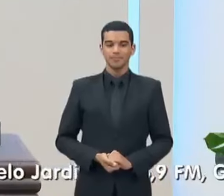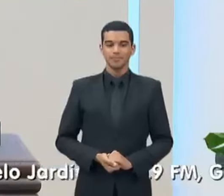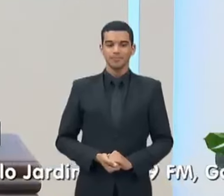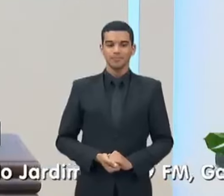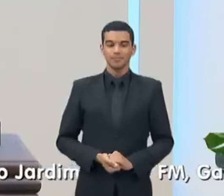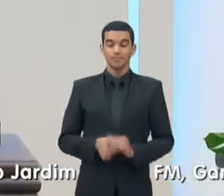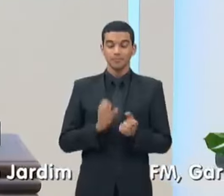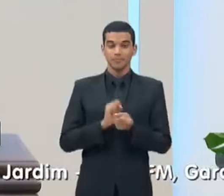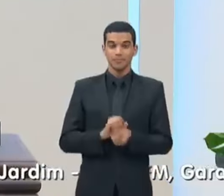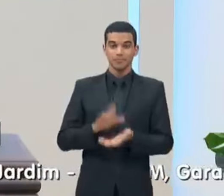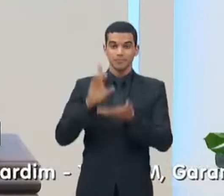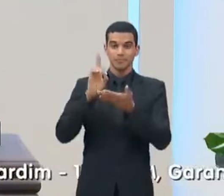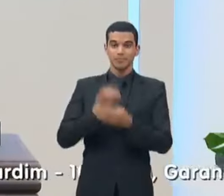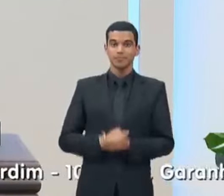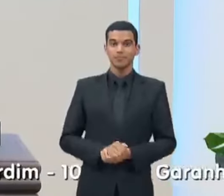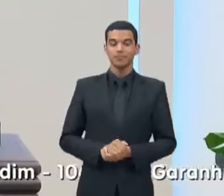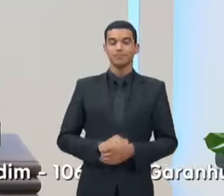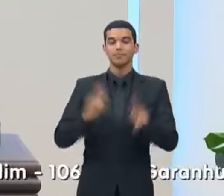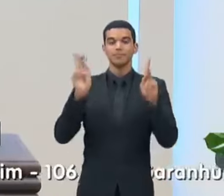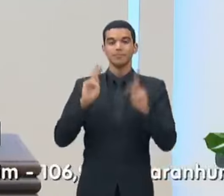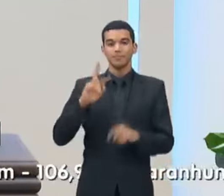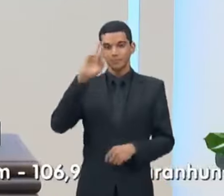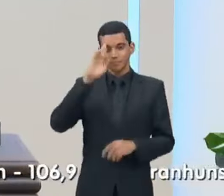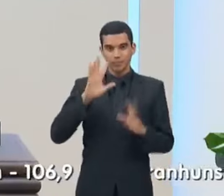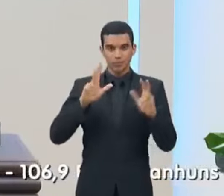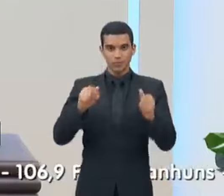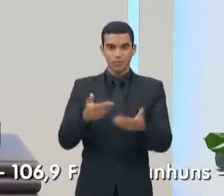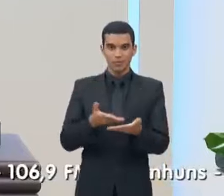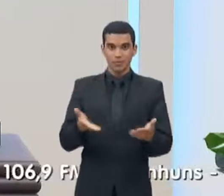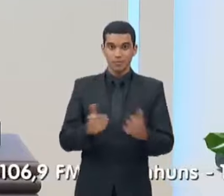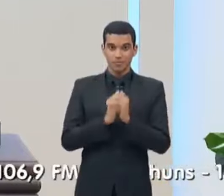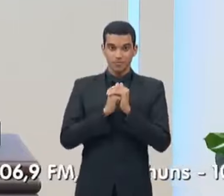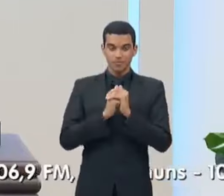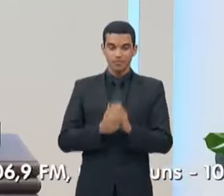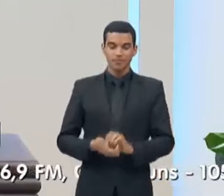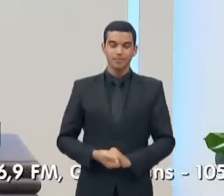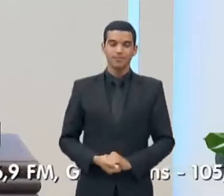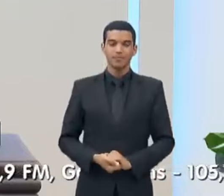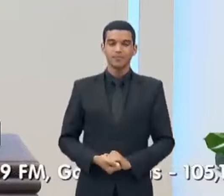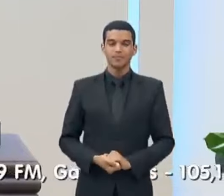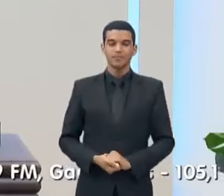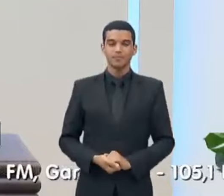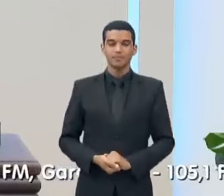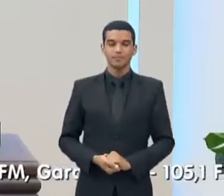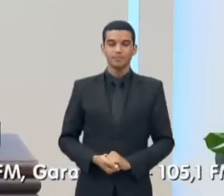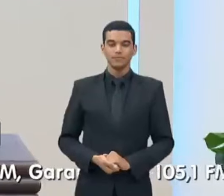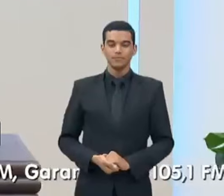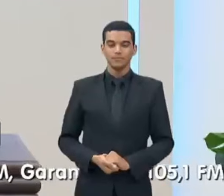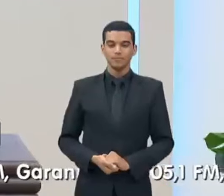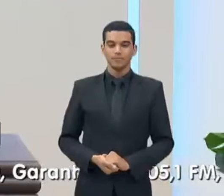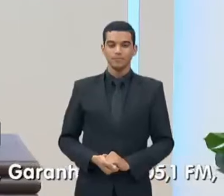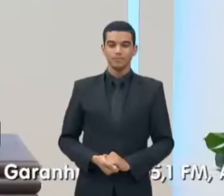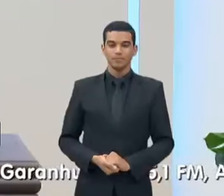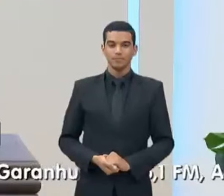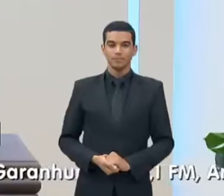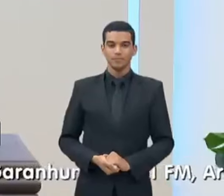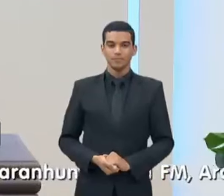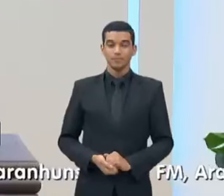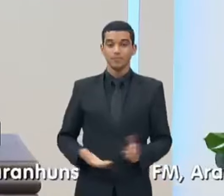Glória a Deus. Saudamos a todos com a paz do Senhor Jesus. Queremos esta noite